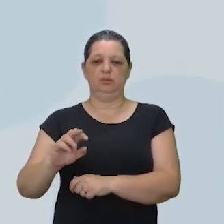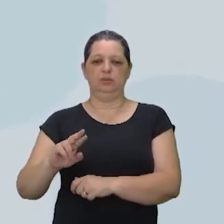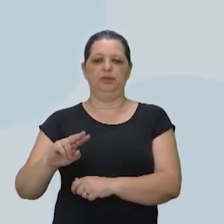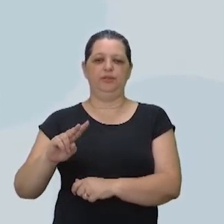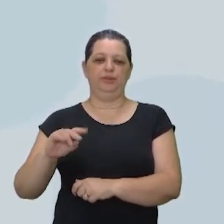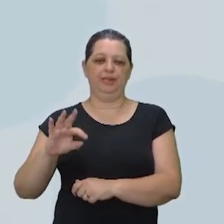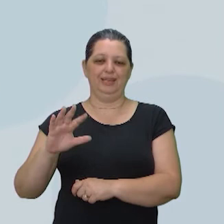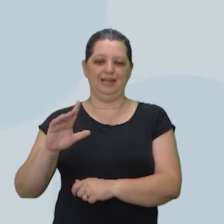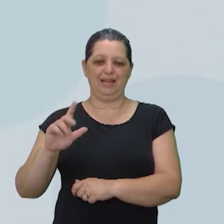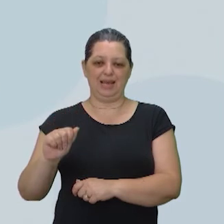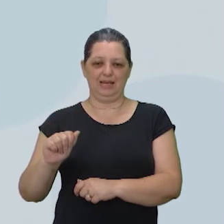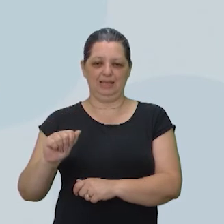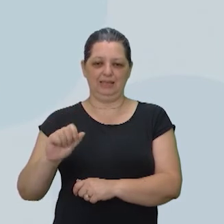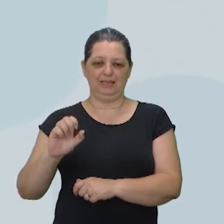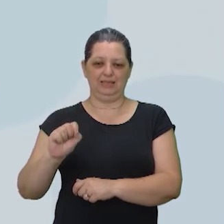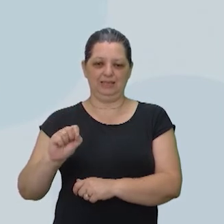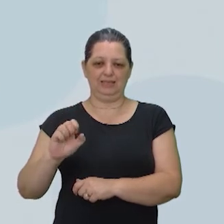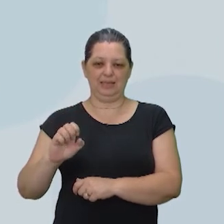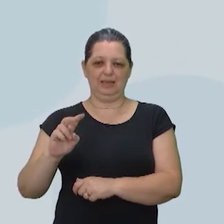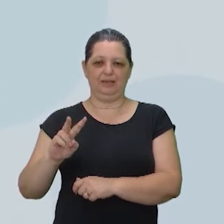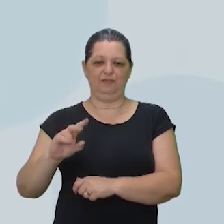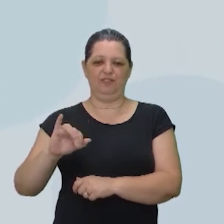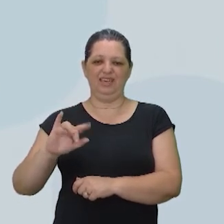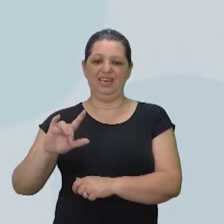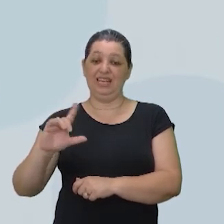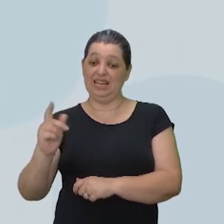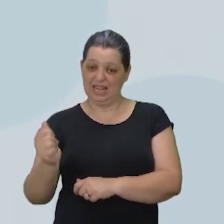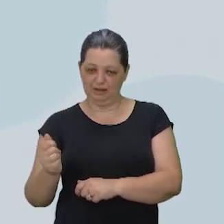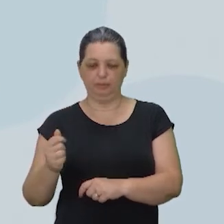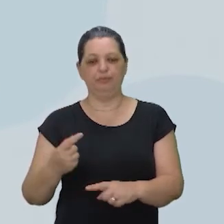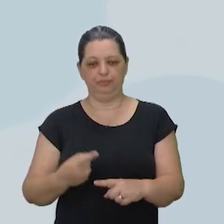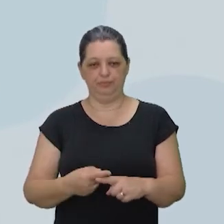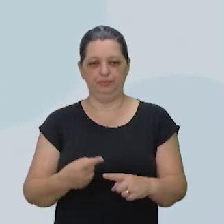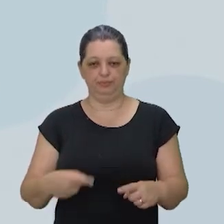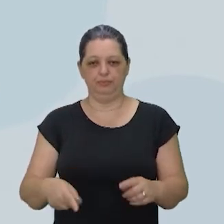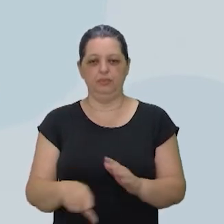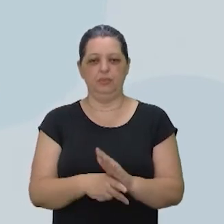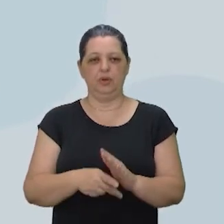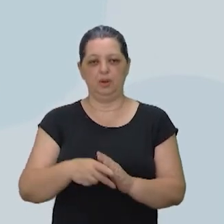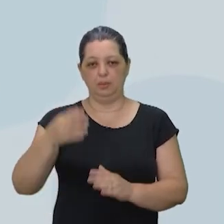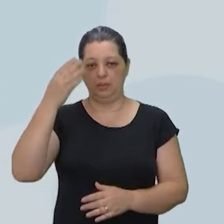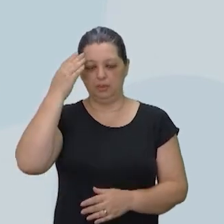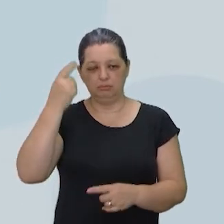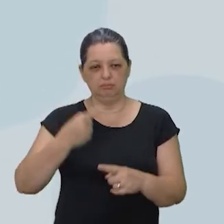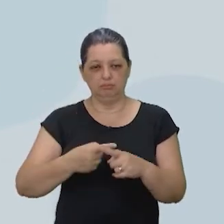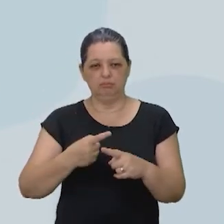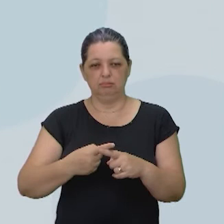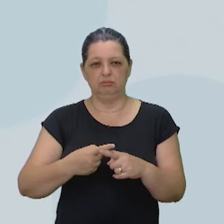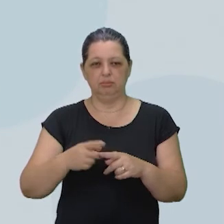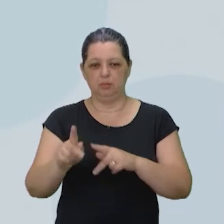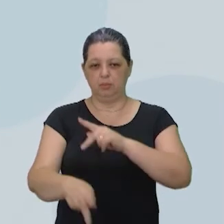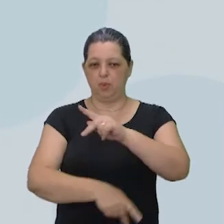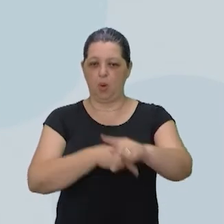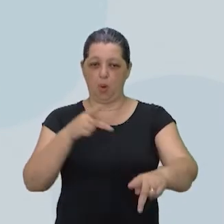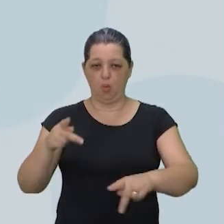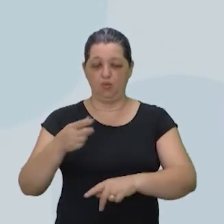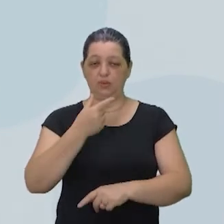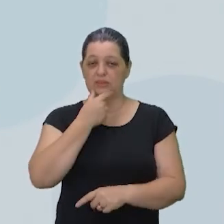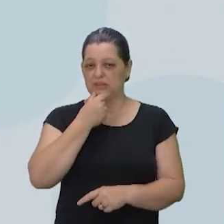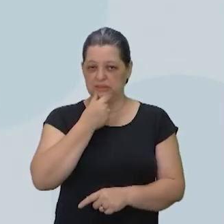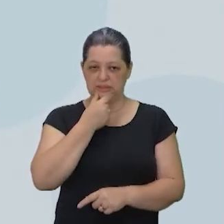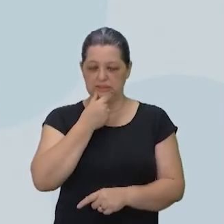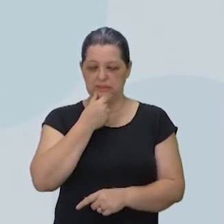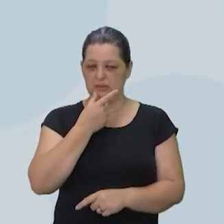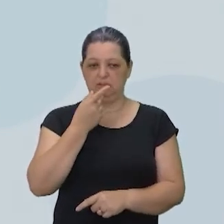um imprevisto. Você sabe qual é o imprevisto, Mafê? Piratas. Piratas que os ingleses não falavam